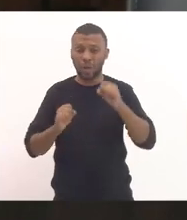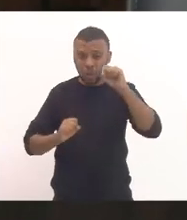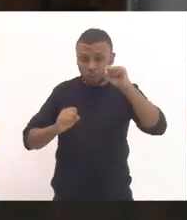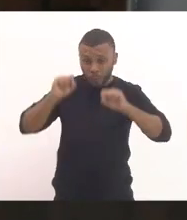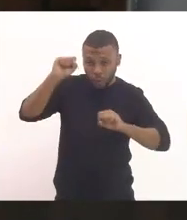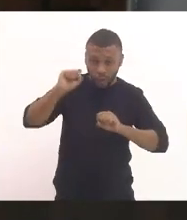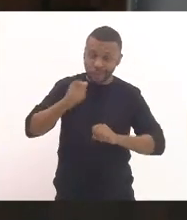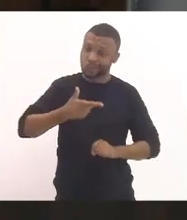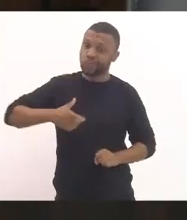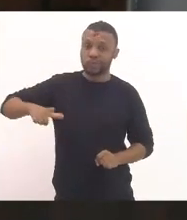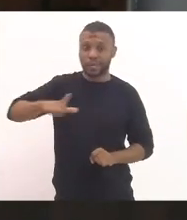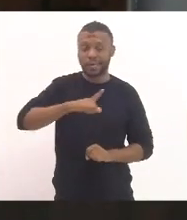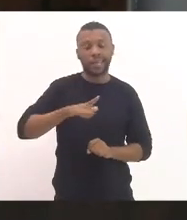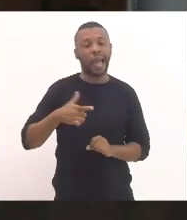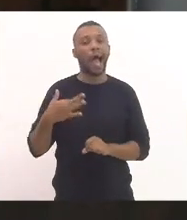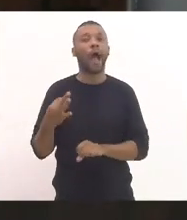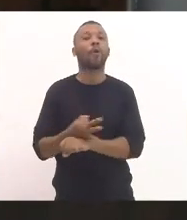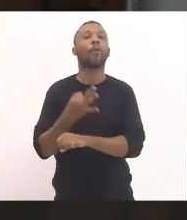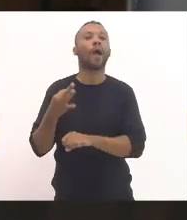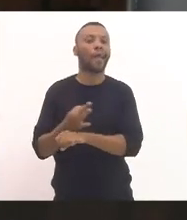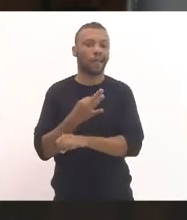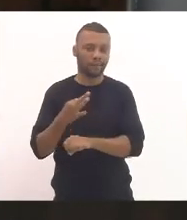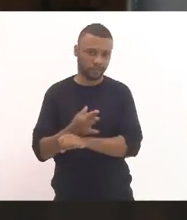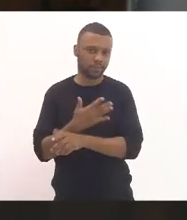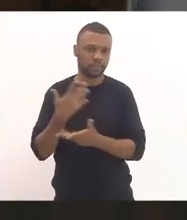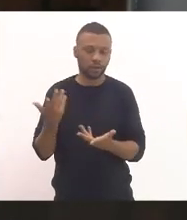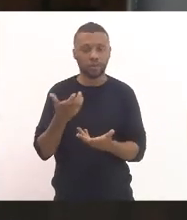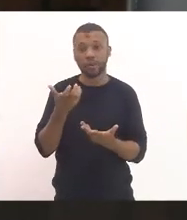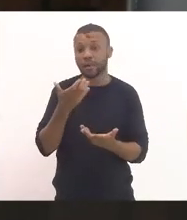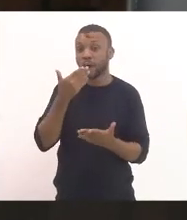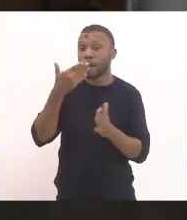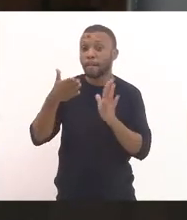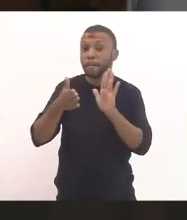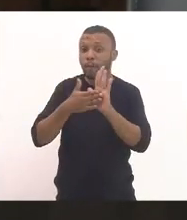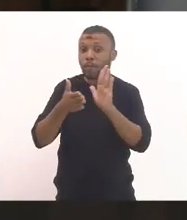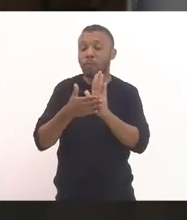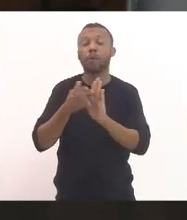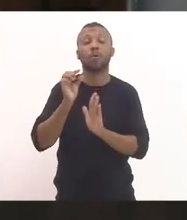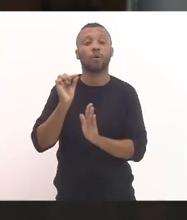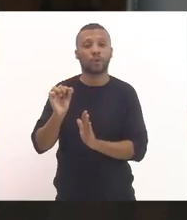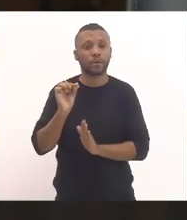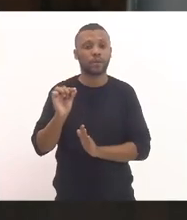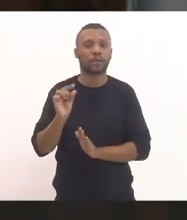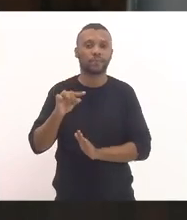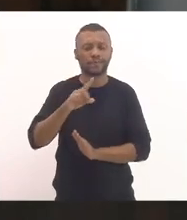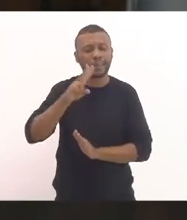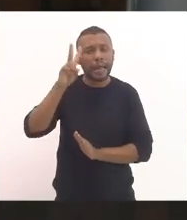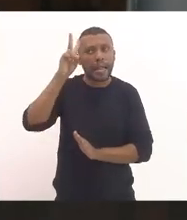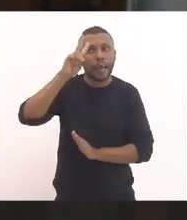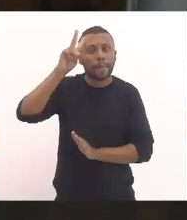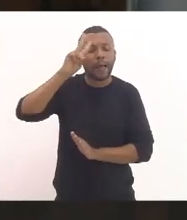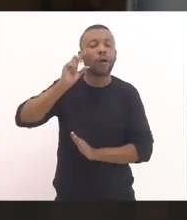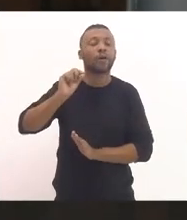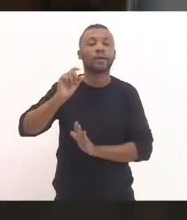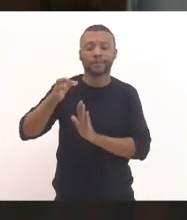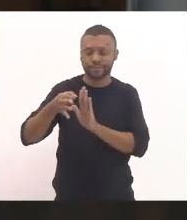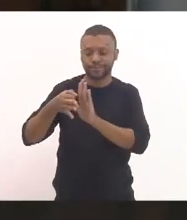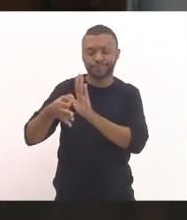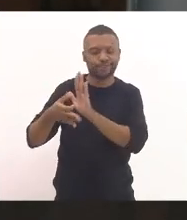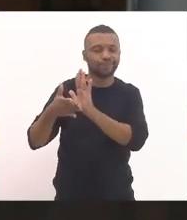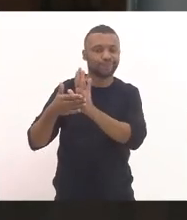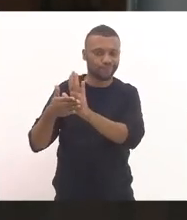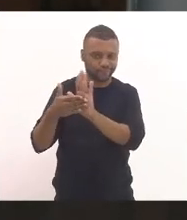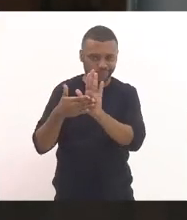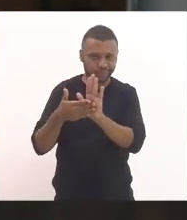Homem que aguente aquilo então eu gostaria de propor E você acha que vai até se lembrar da proposta